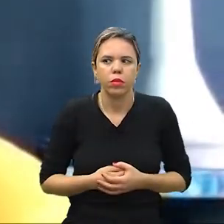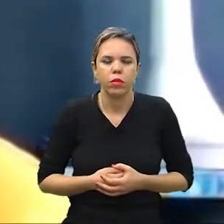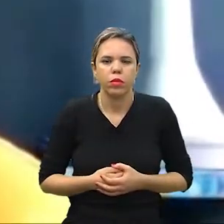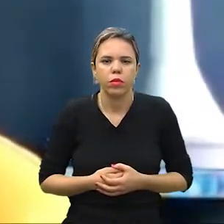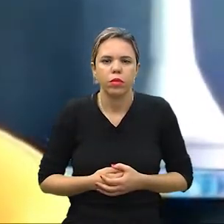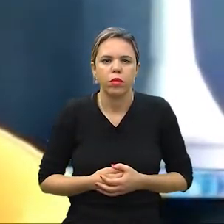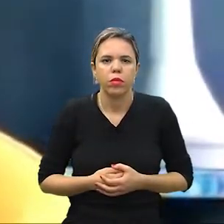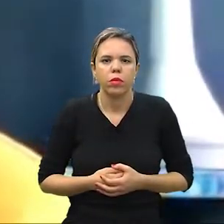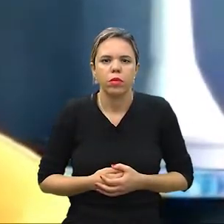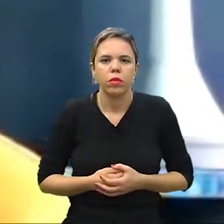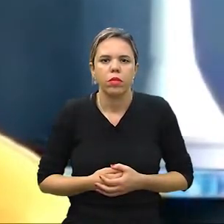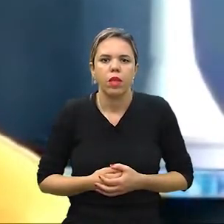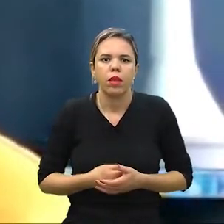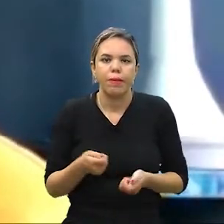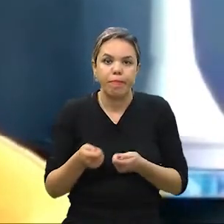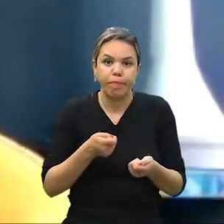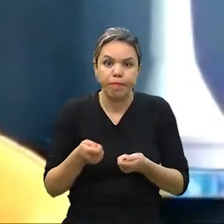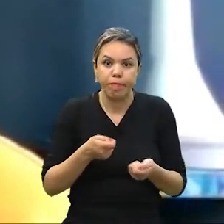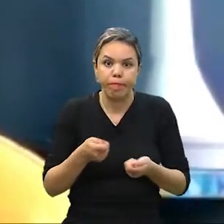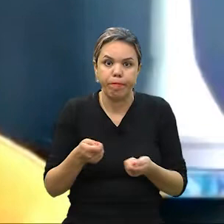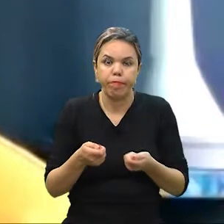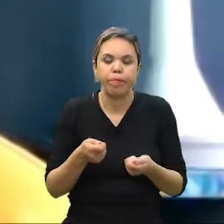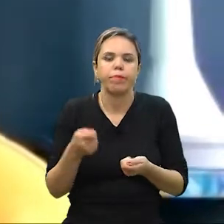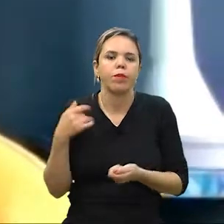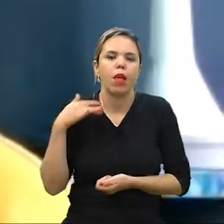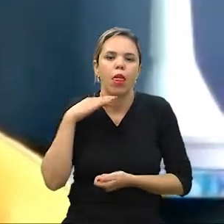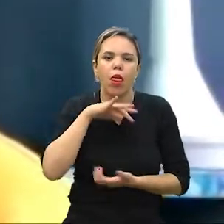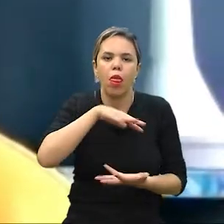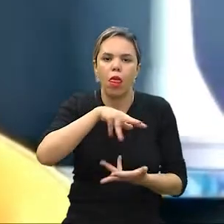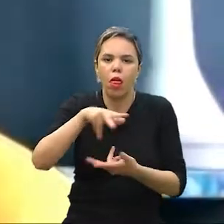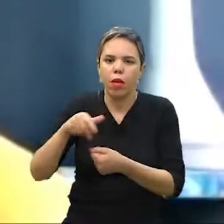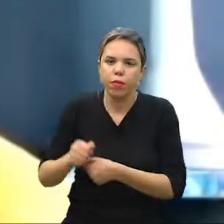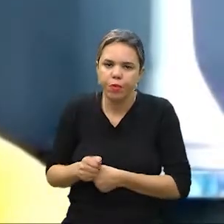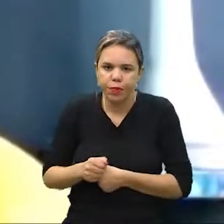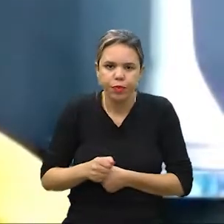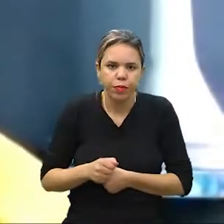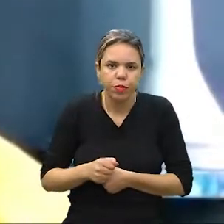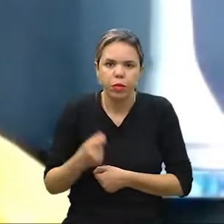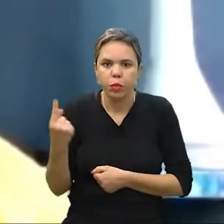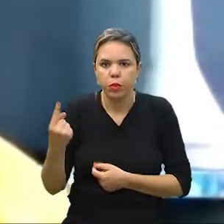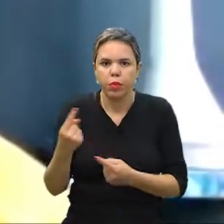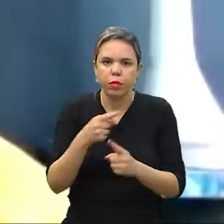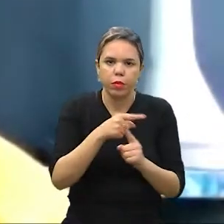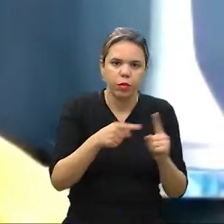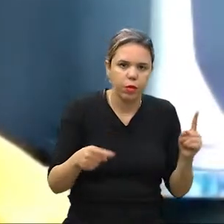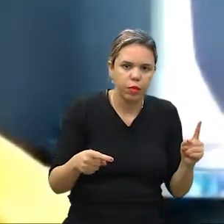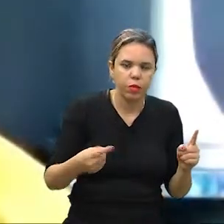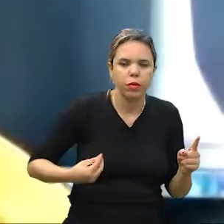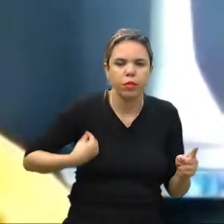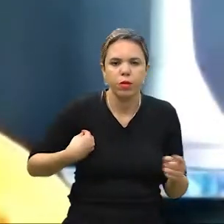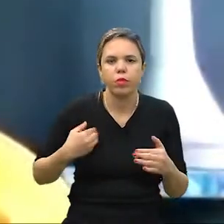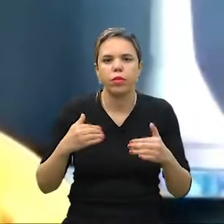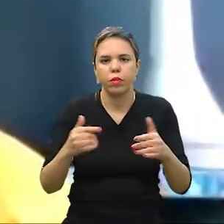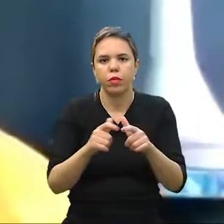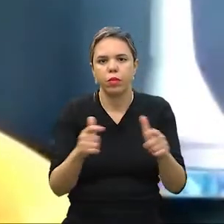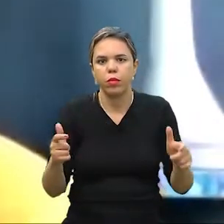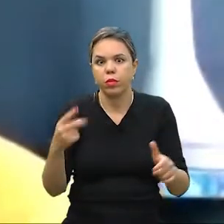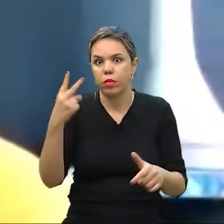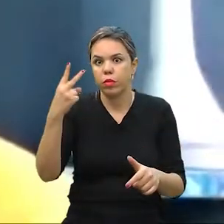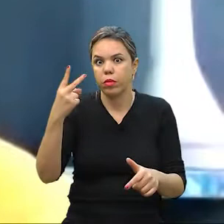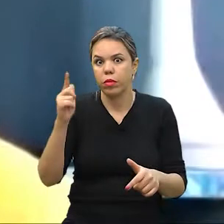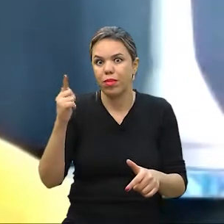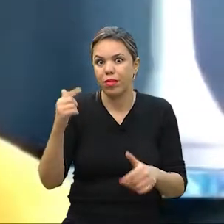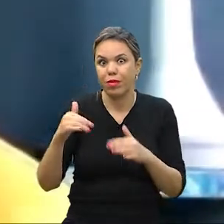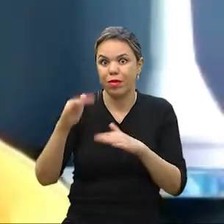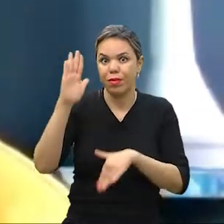tentar ainda frear o aquecimento global em 1,5 grau, porque do jeito que está, a gente está seguindo para mais de 2